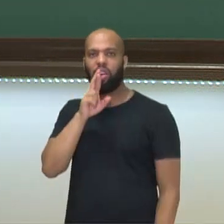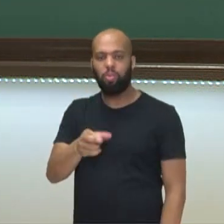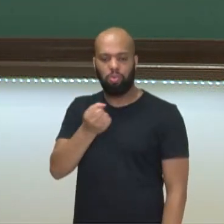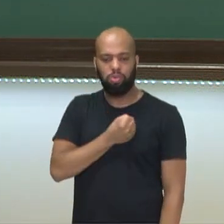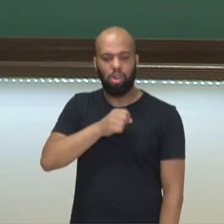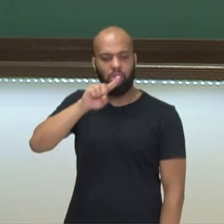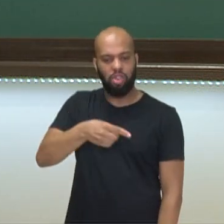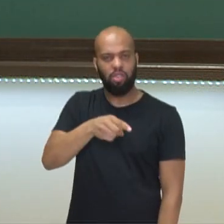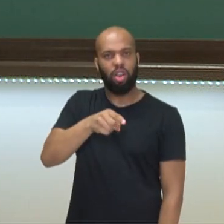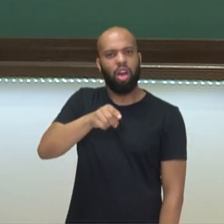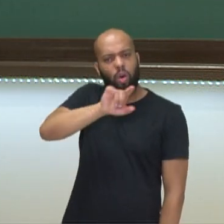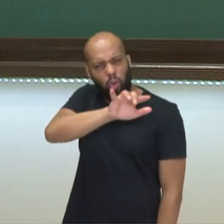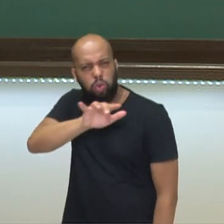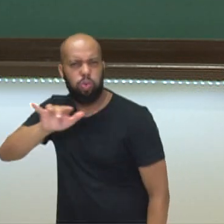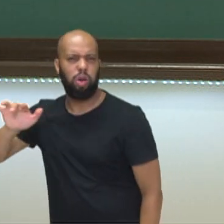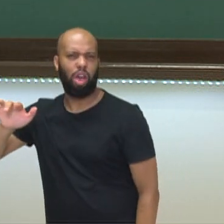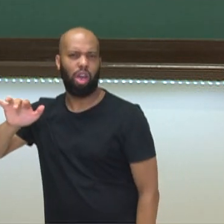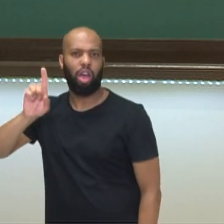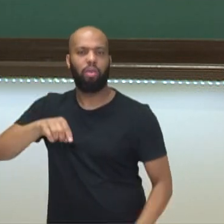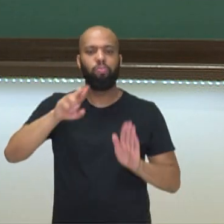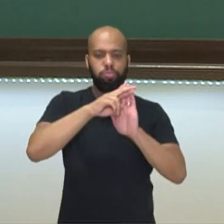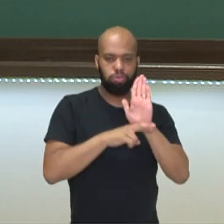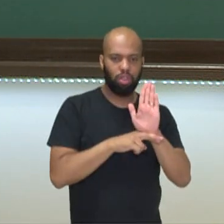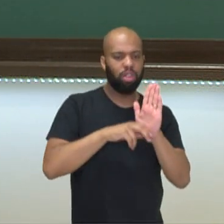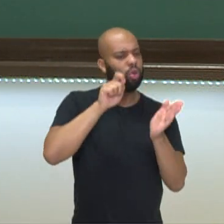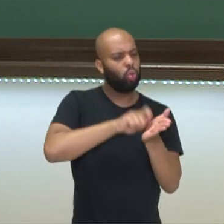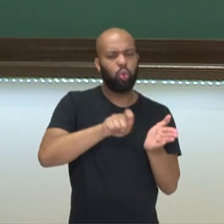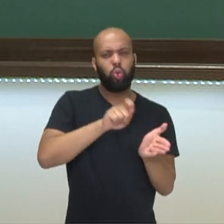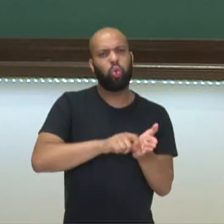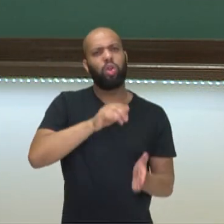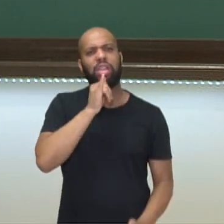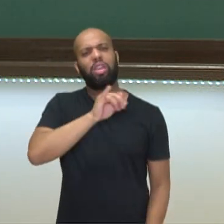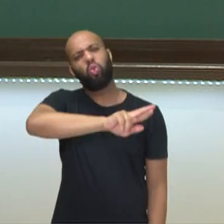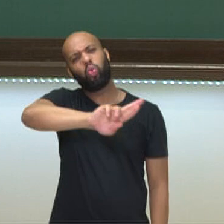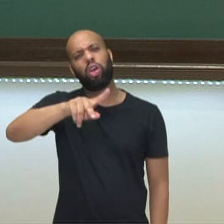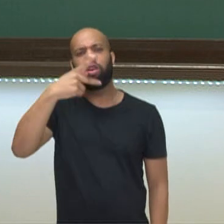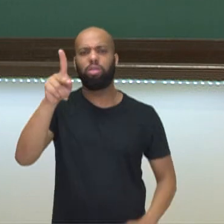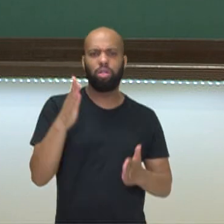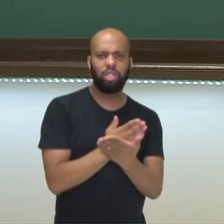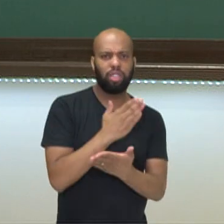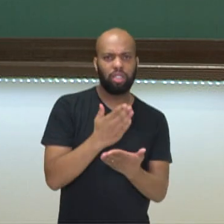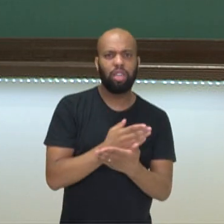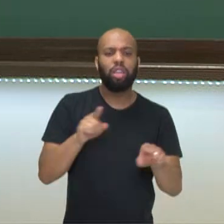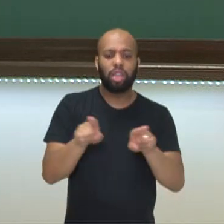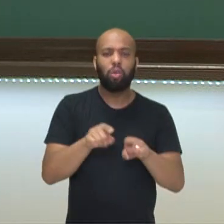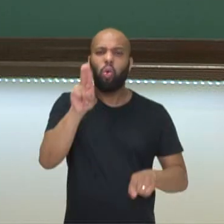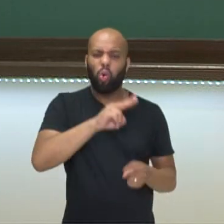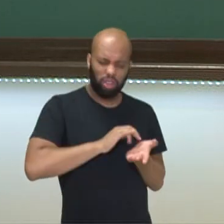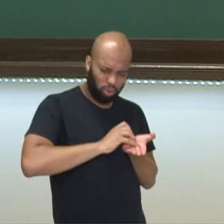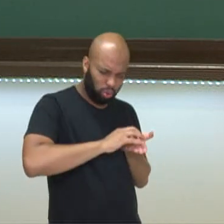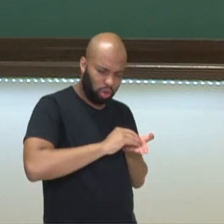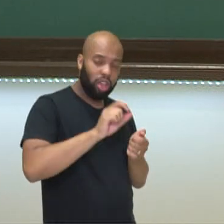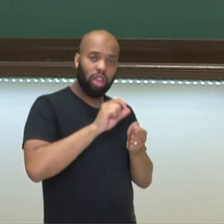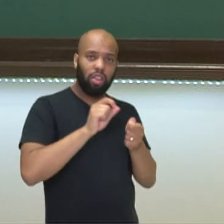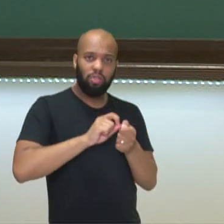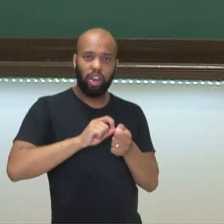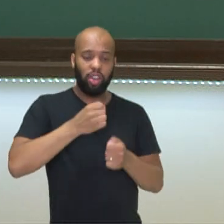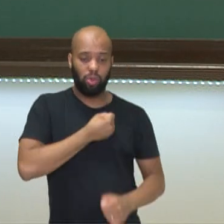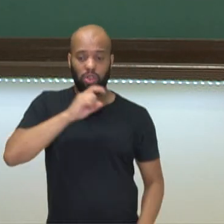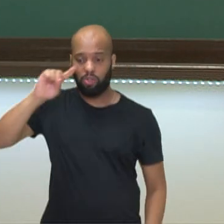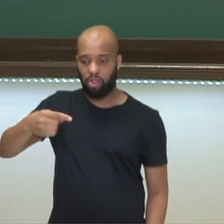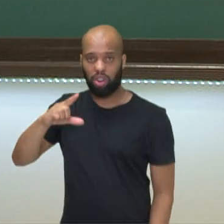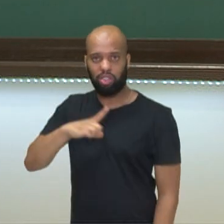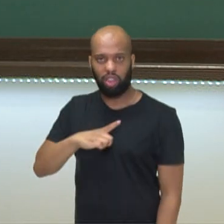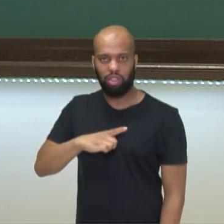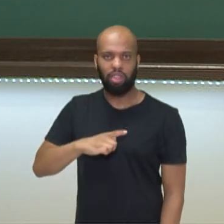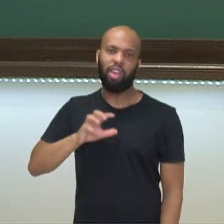geratriz de dízima periódica. Isso é regra, tá? Então você pode escrever vários exemplos aí no seu caderno e com a ajuda da calculadora transformar em decimal, você vai ver que gera